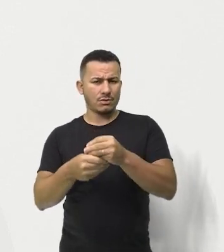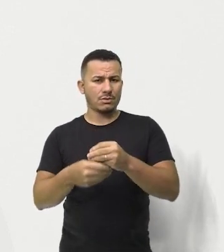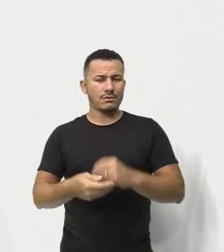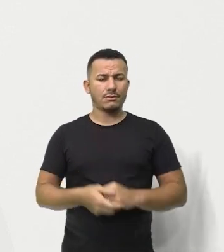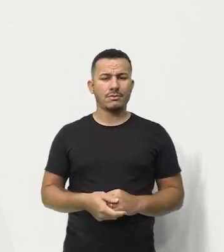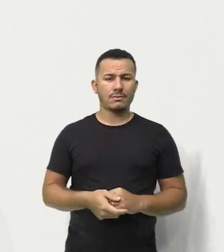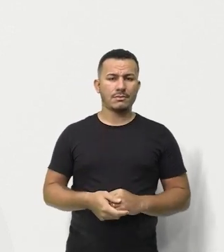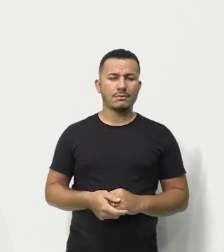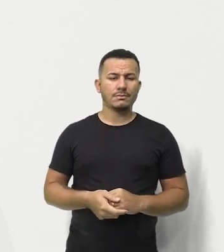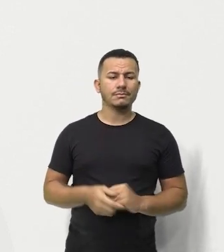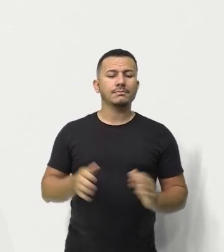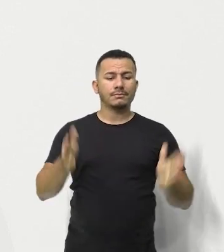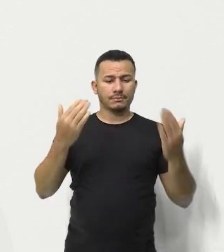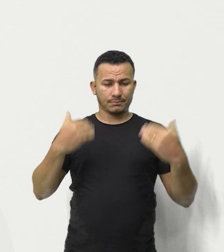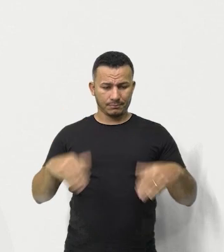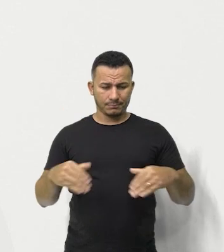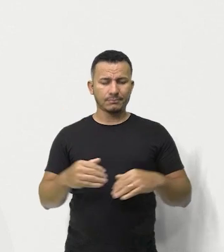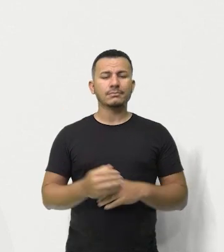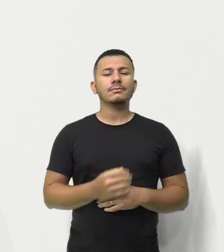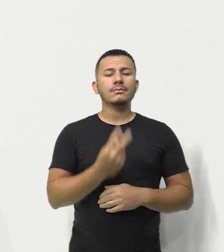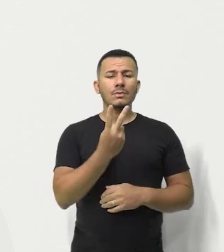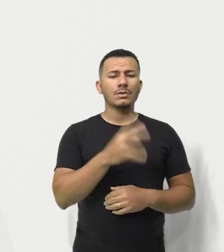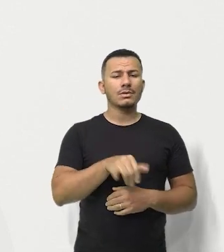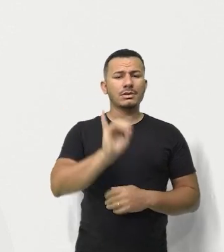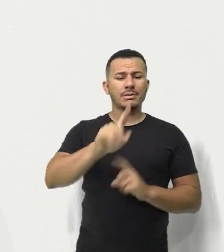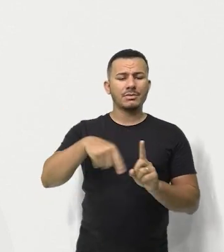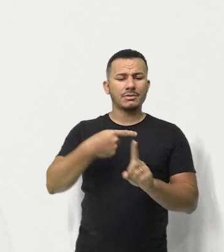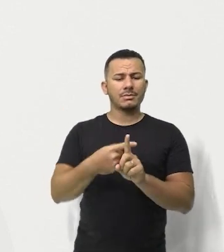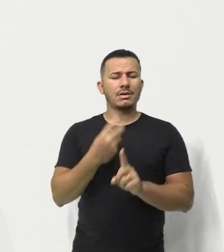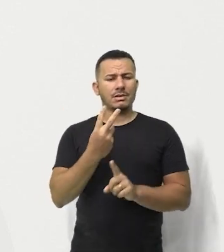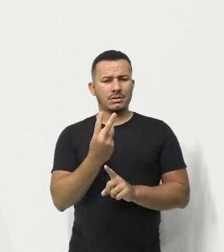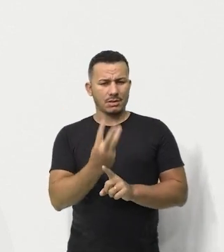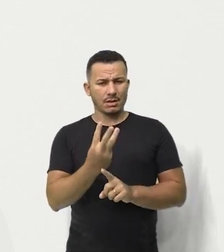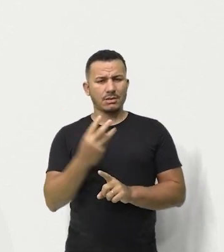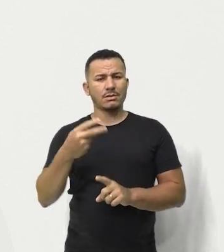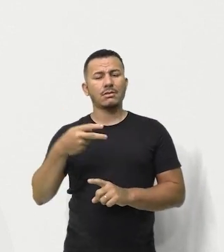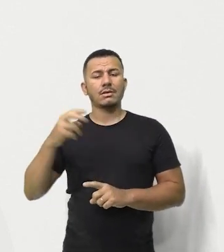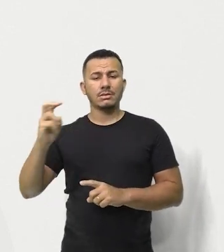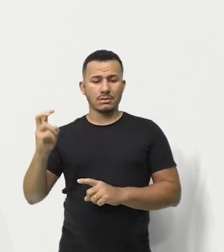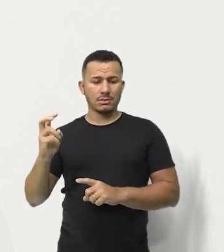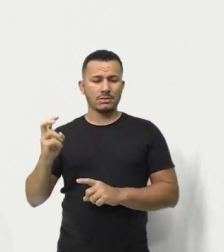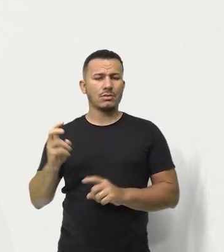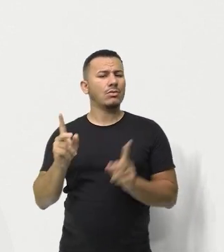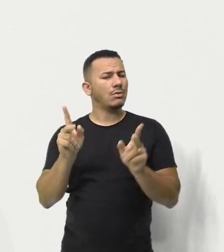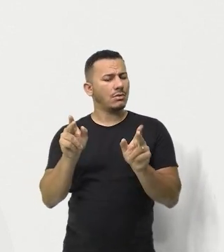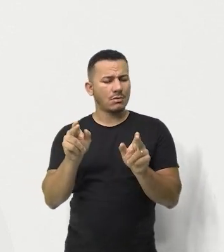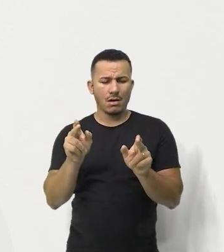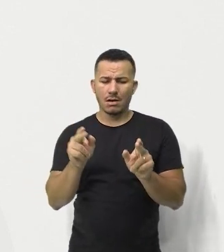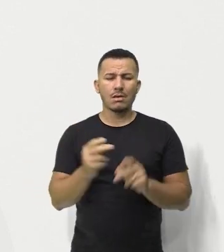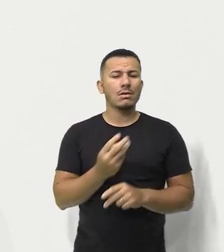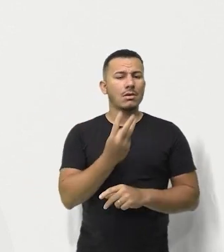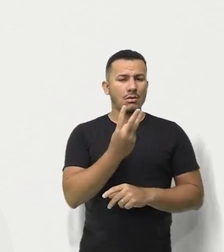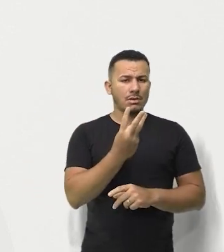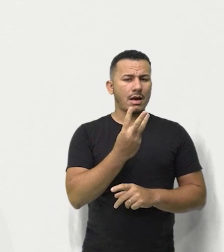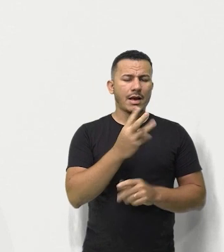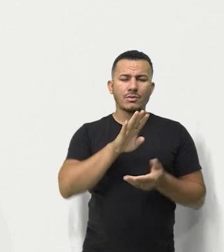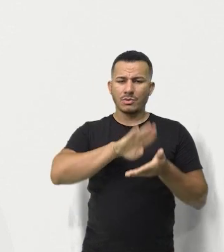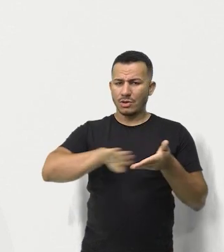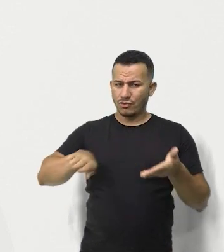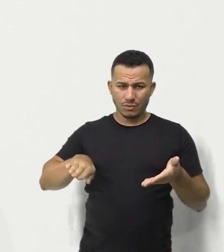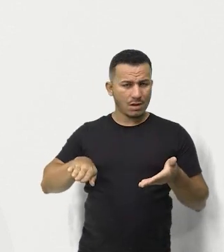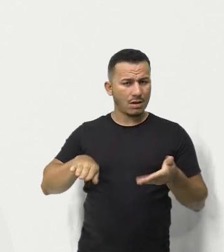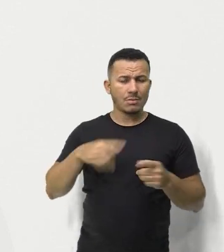princípio aditivo. A outra, que era 2y mais 3 igual a 5. Mesmo processo, olha, o